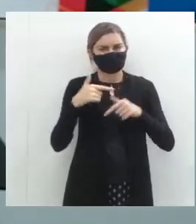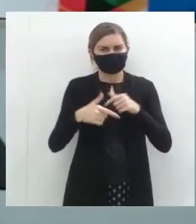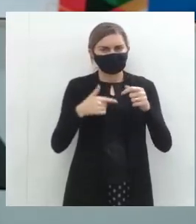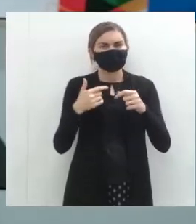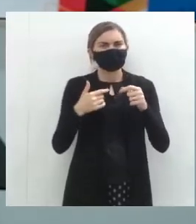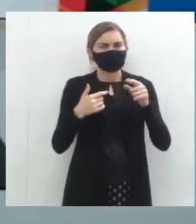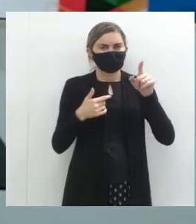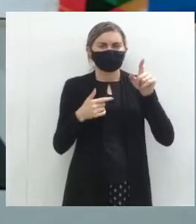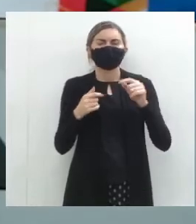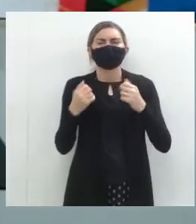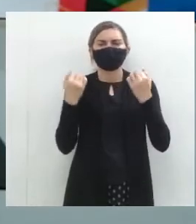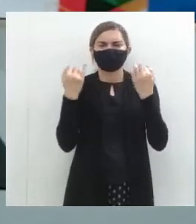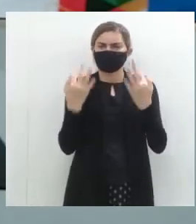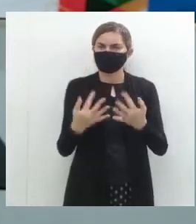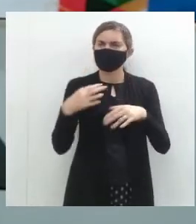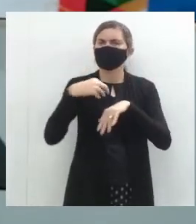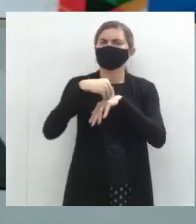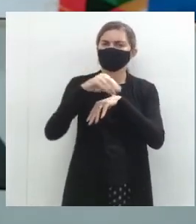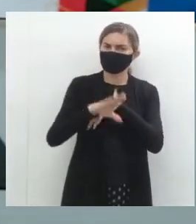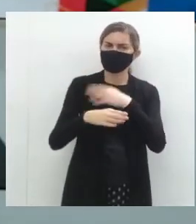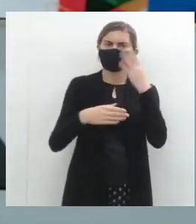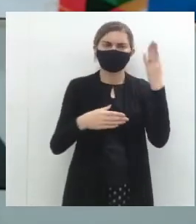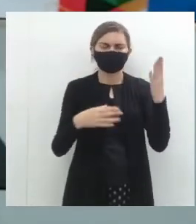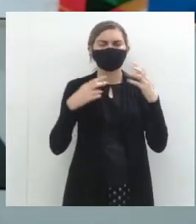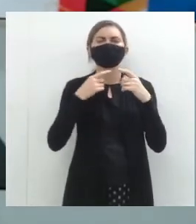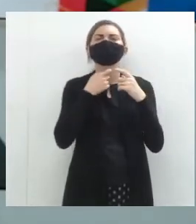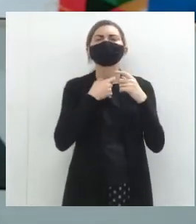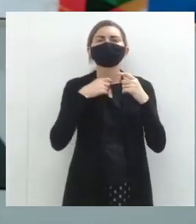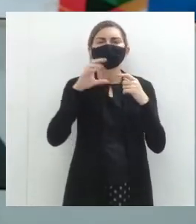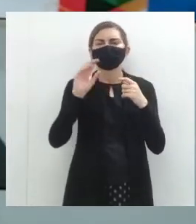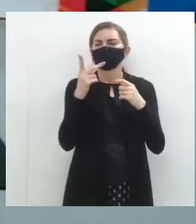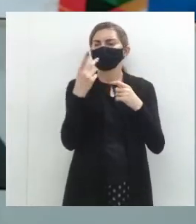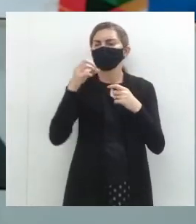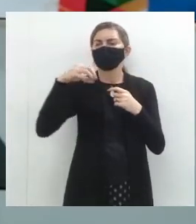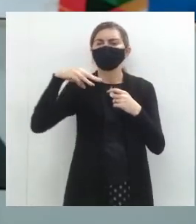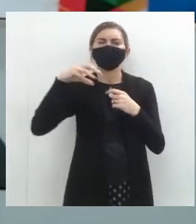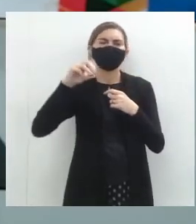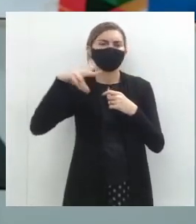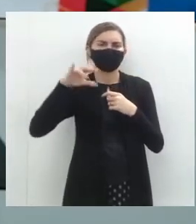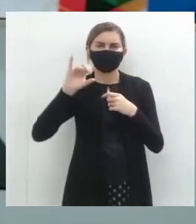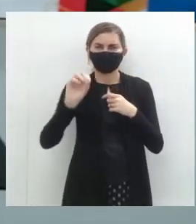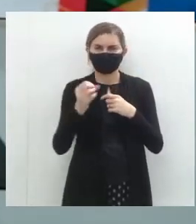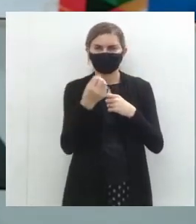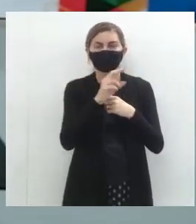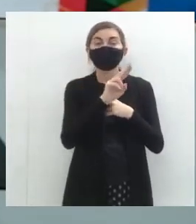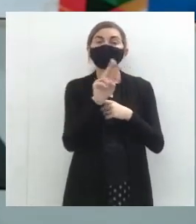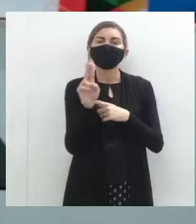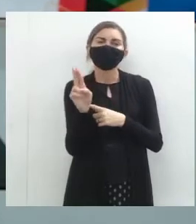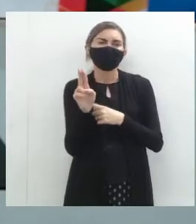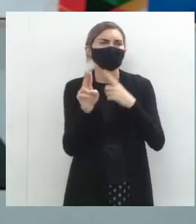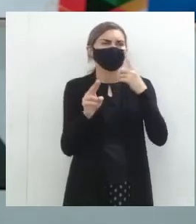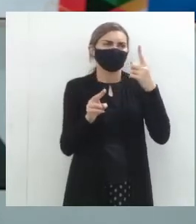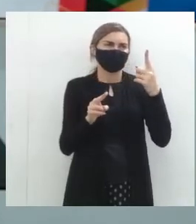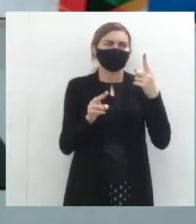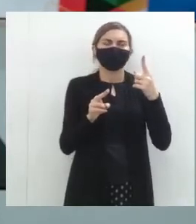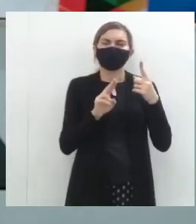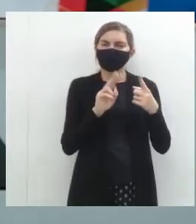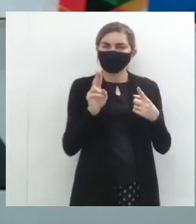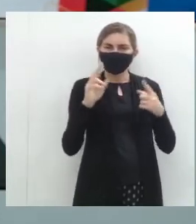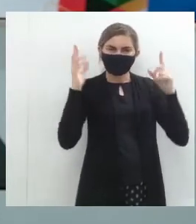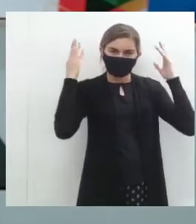hormônios tireoidianos, ou quando a gente cita esses hormônios tireoidianos, é o seguinte: o nome é hormônio